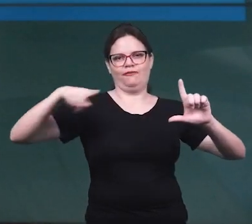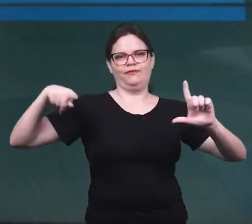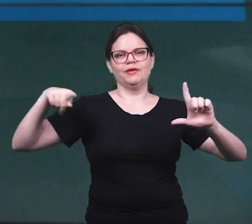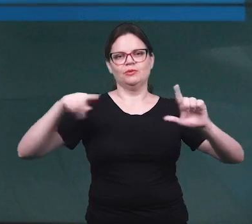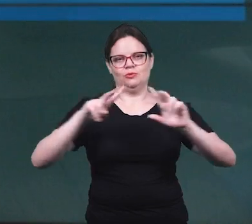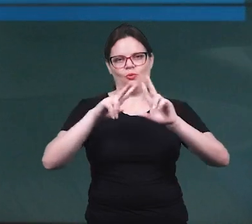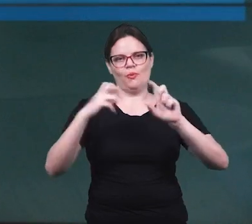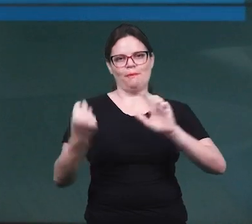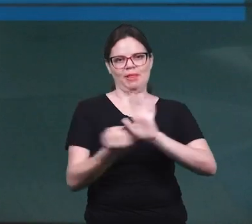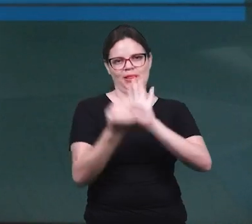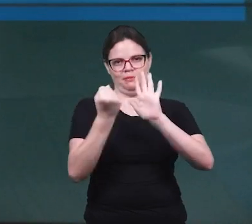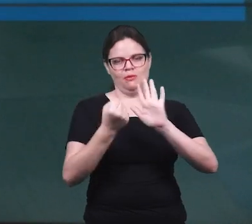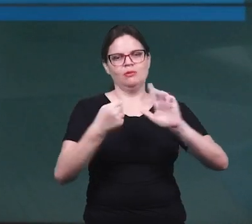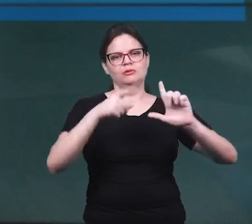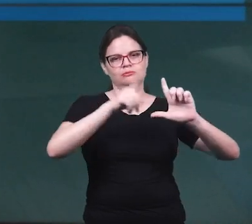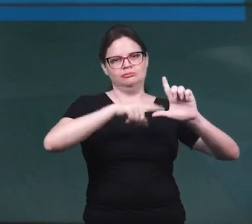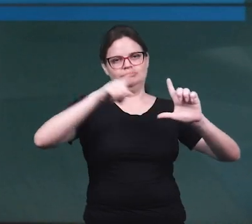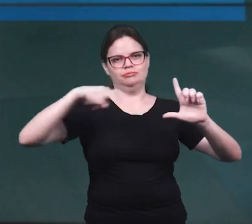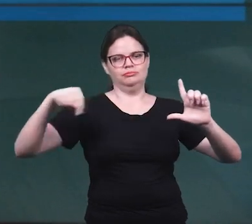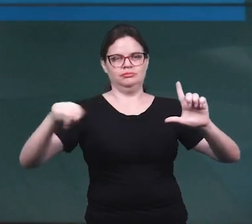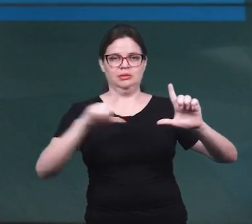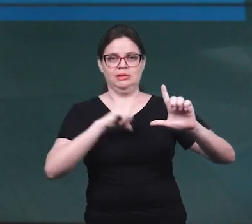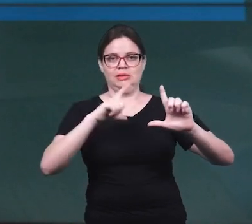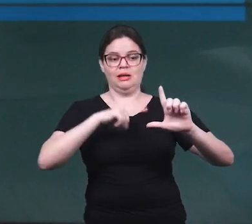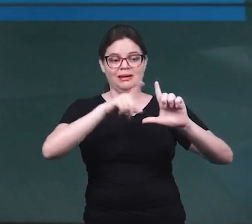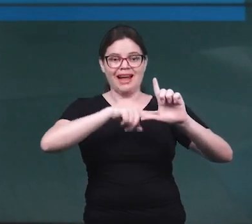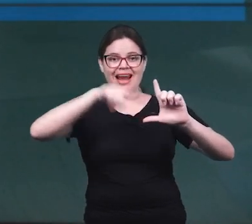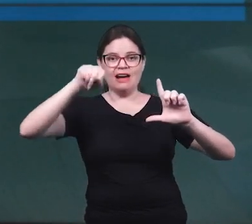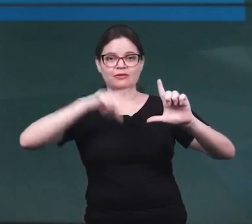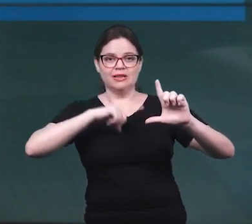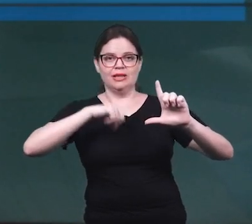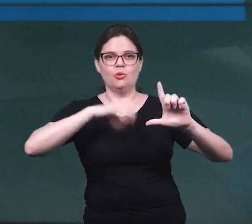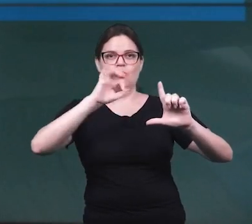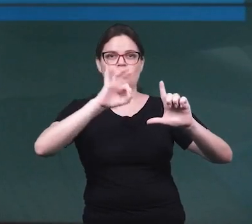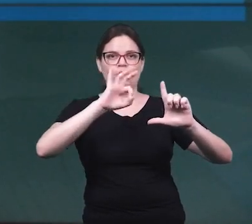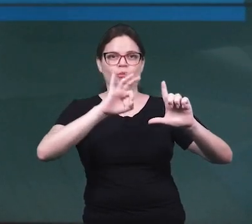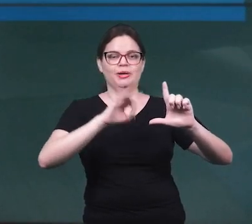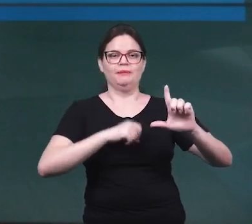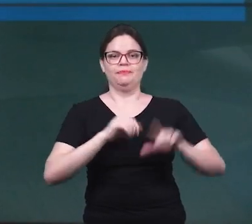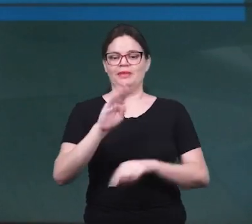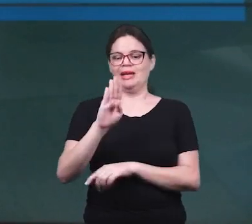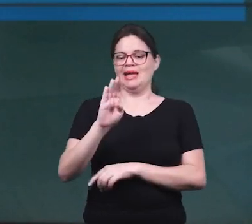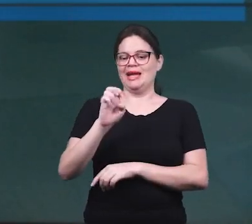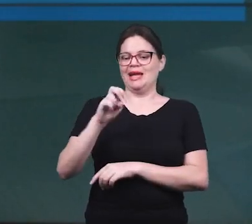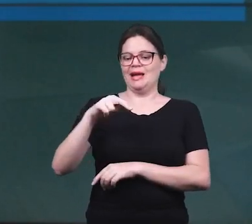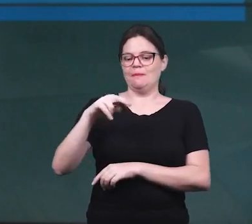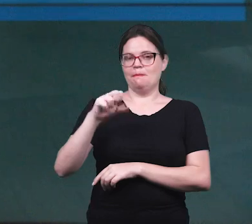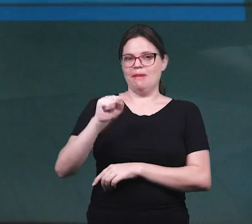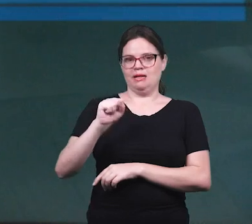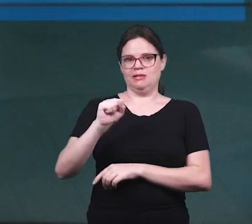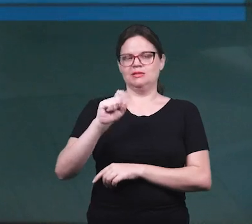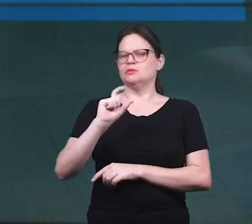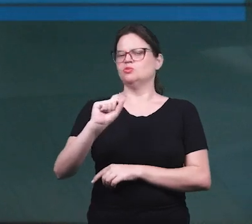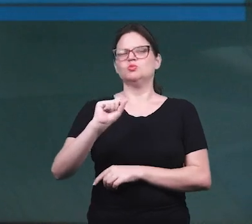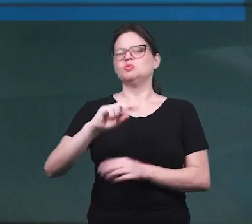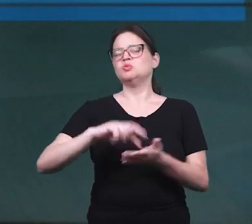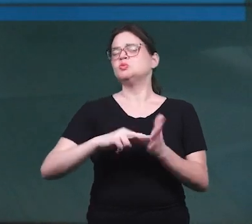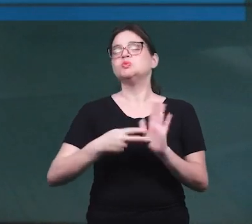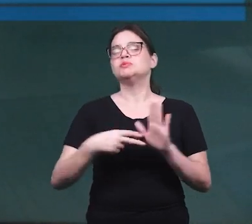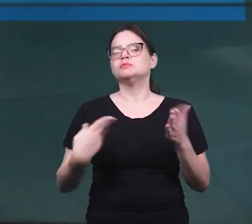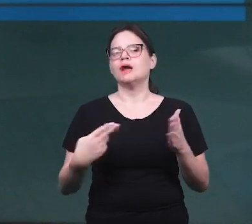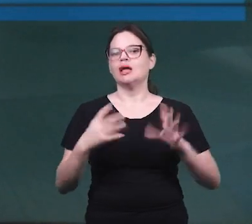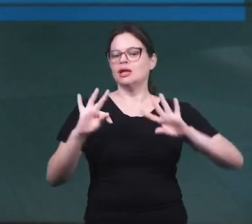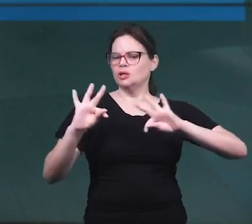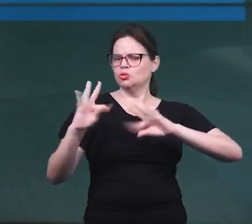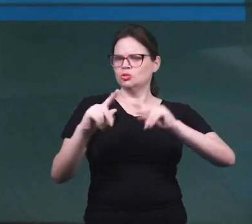patrimônio, que é formado pelos bens, todas as coisas, tudo aquilo que você